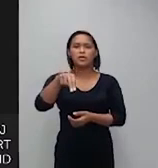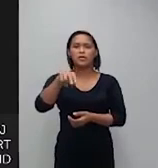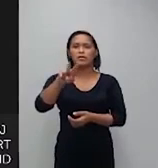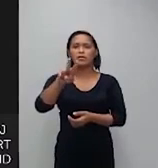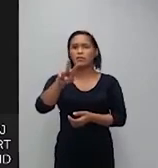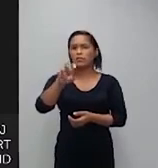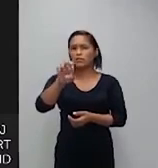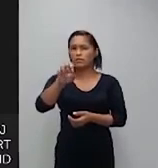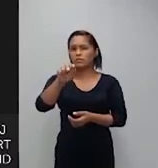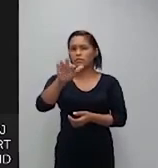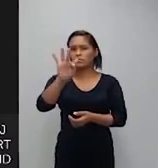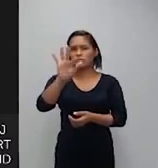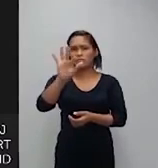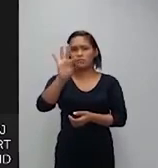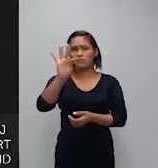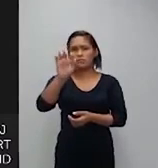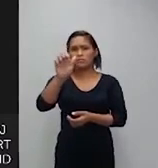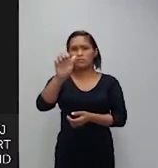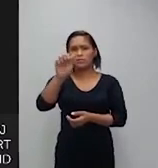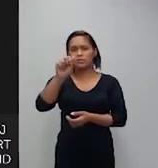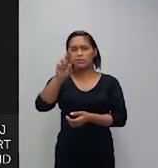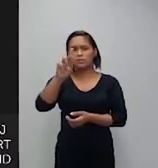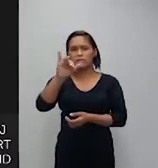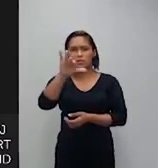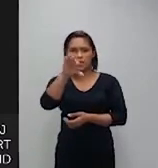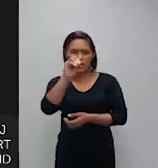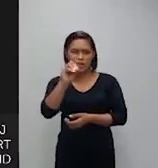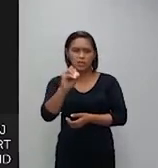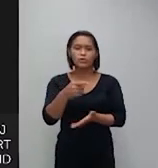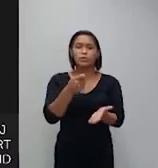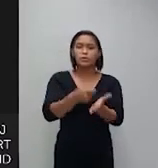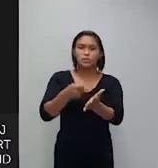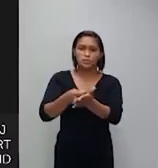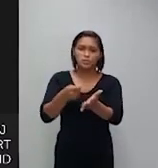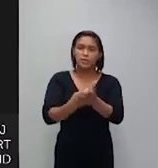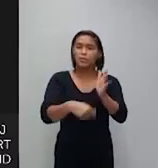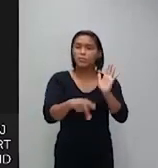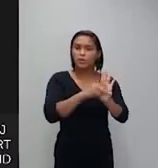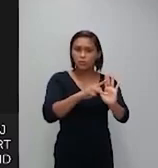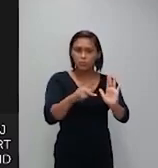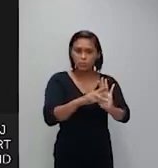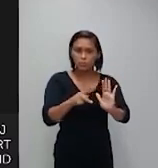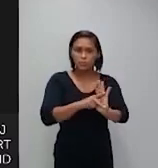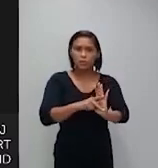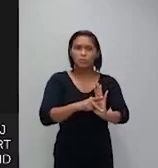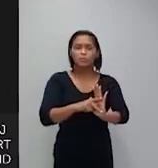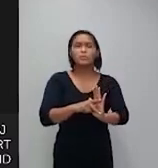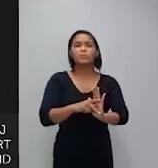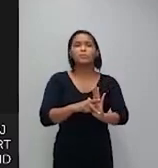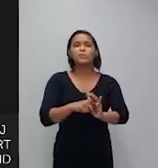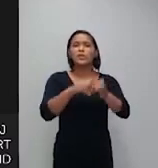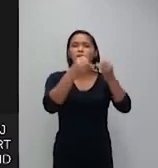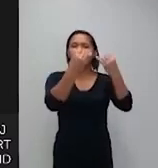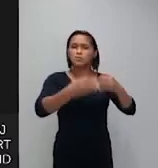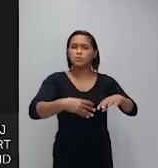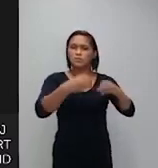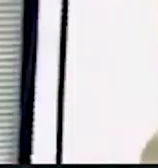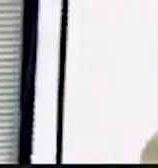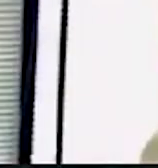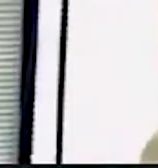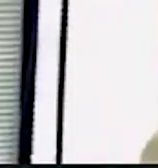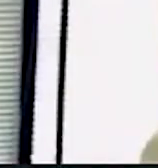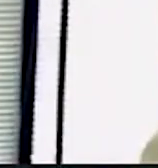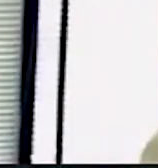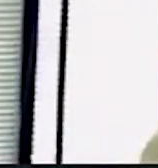de prestação de contas, quando o falecimento do gestor de negócios alheios ocorre após o encerramento da atividade instrutória.